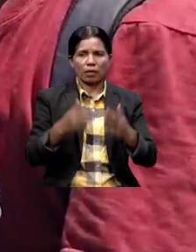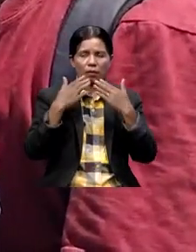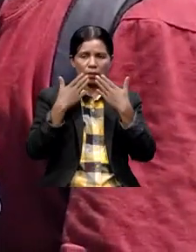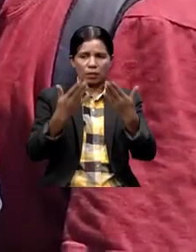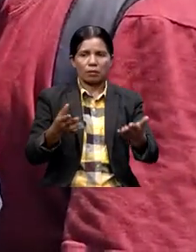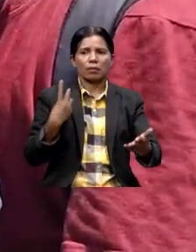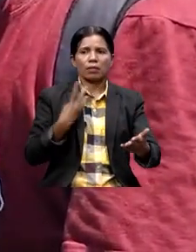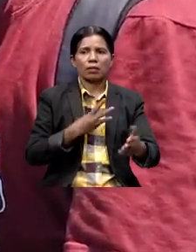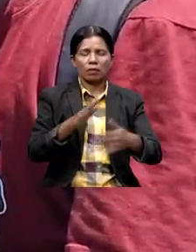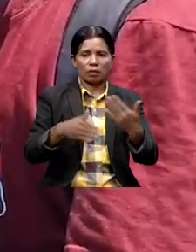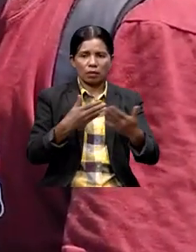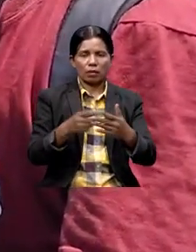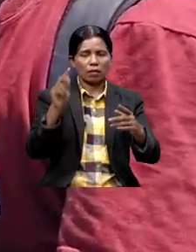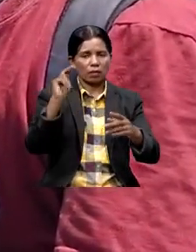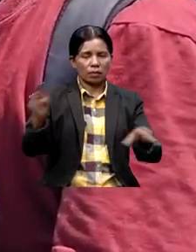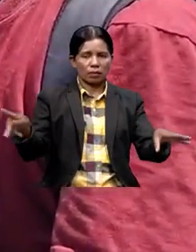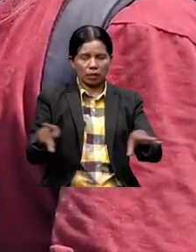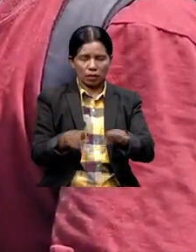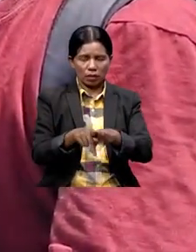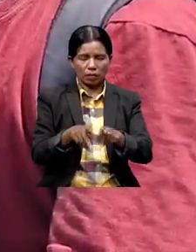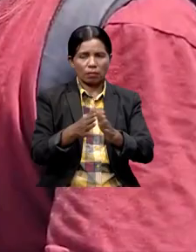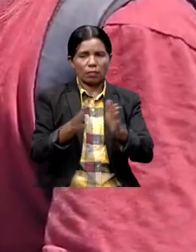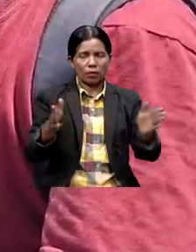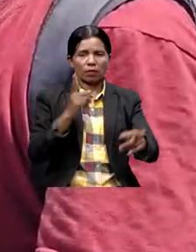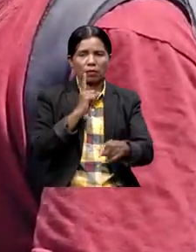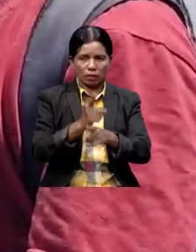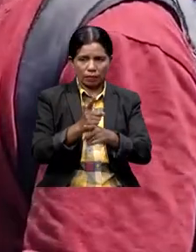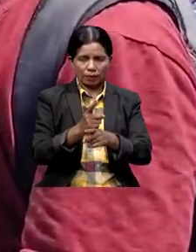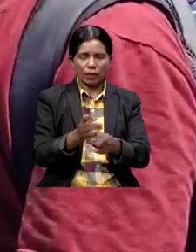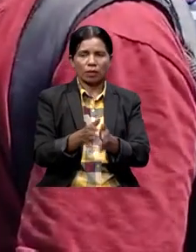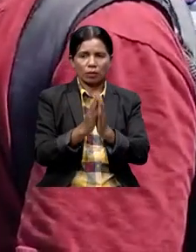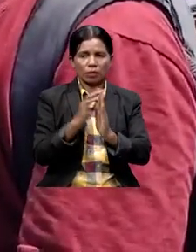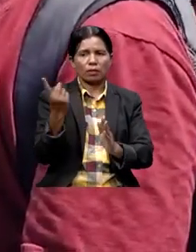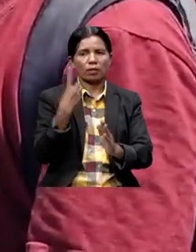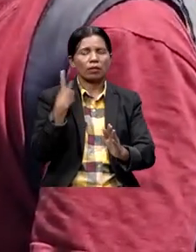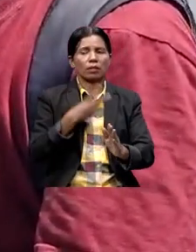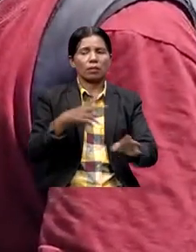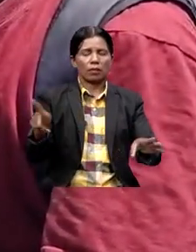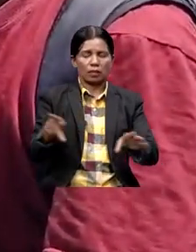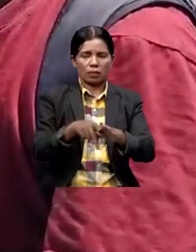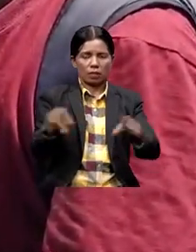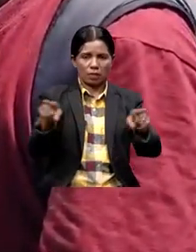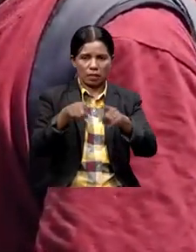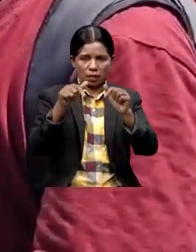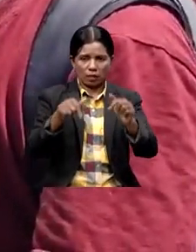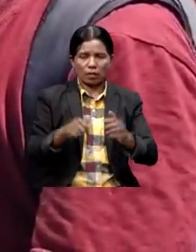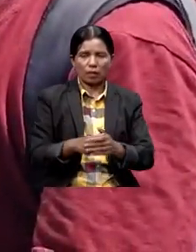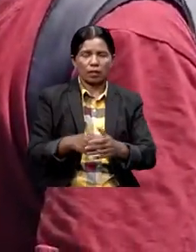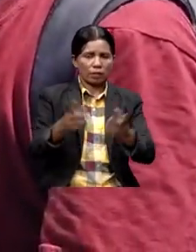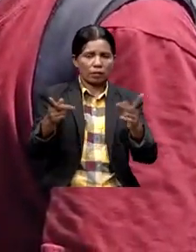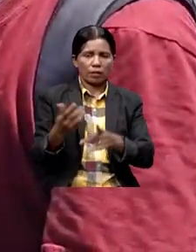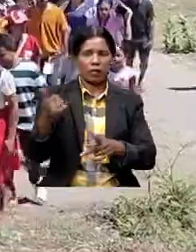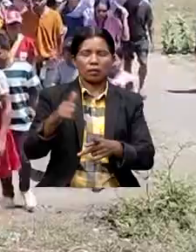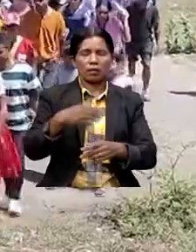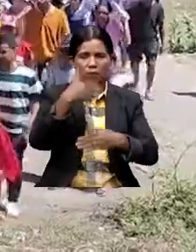hotu, nia participação ativo teu tebes, e usu na fati ita nia participação nessa ne, e a eventos ira nebe maka se